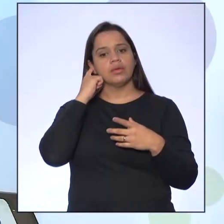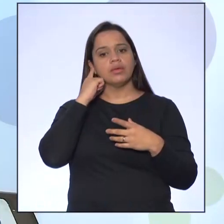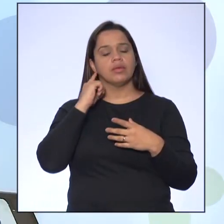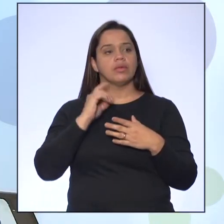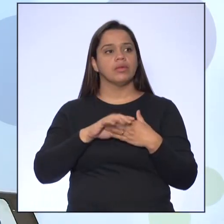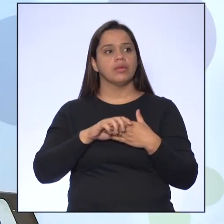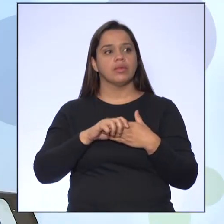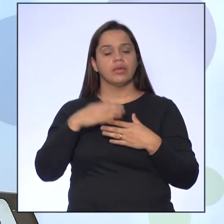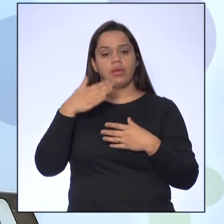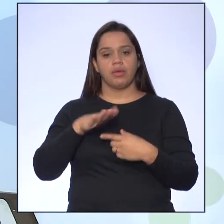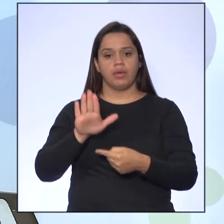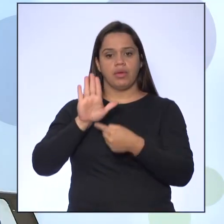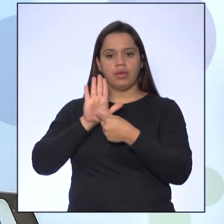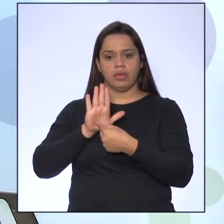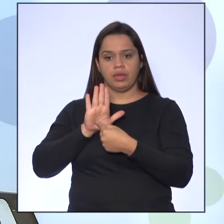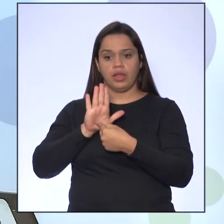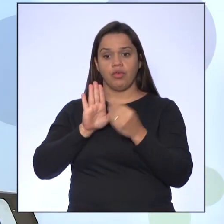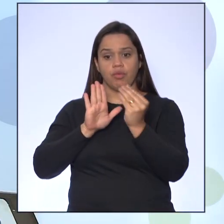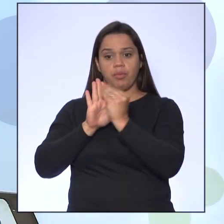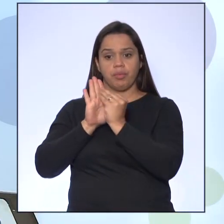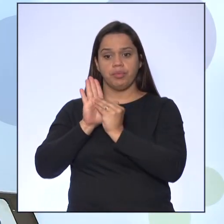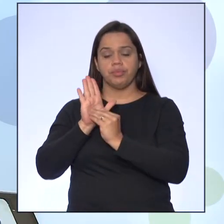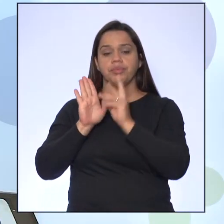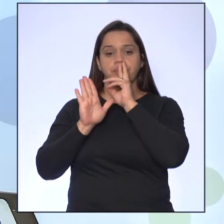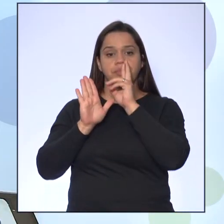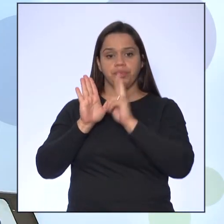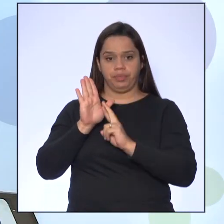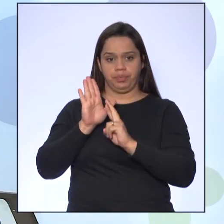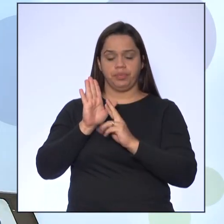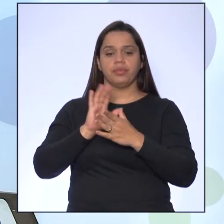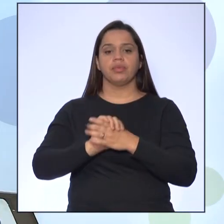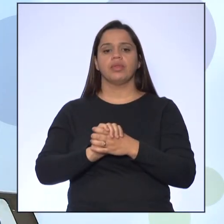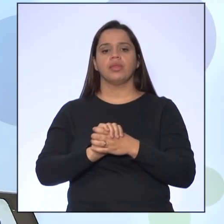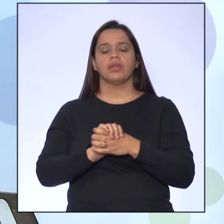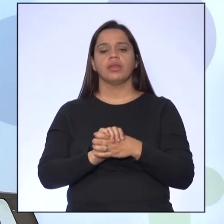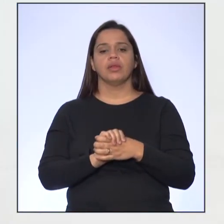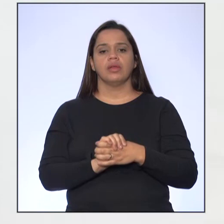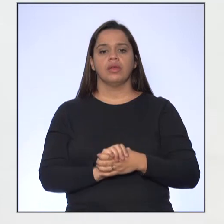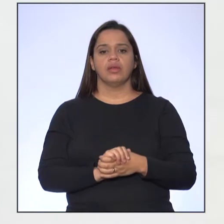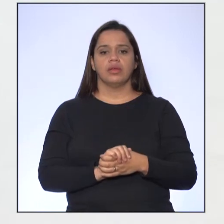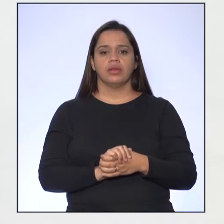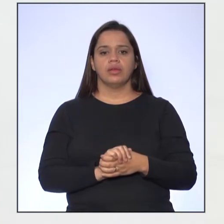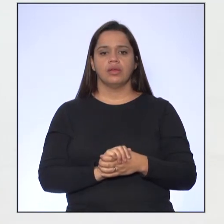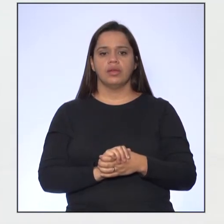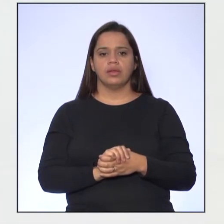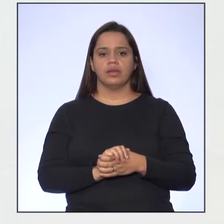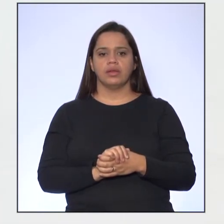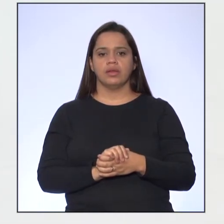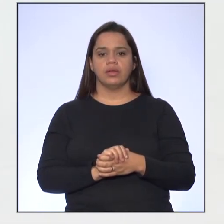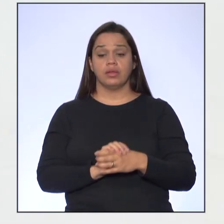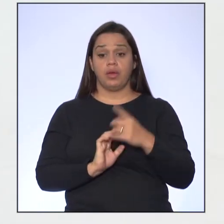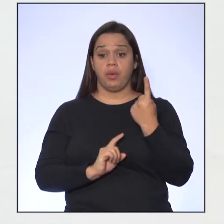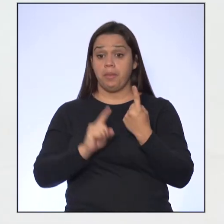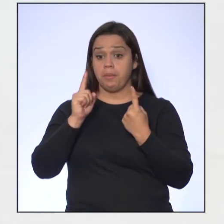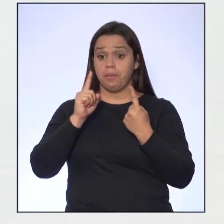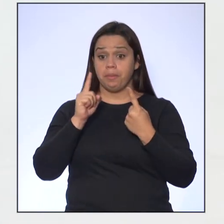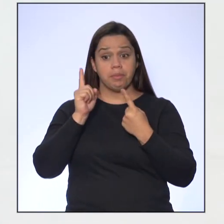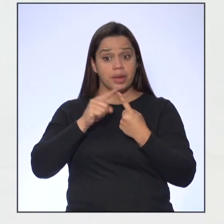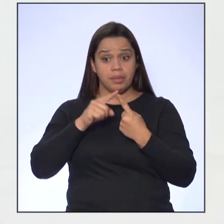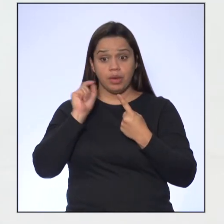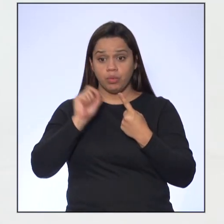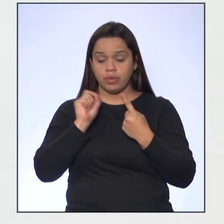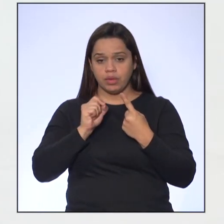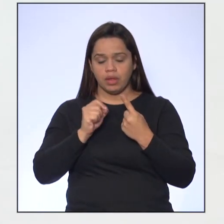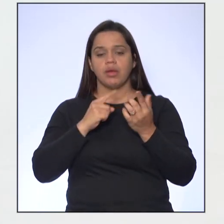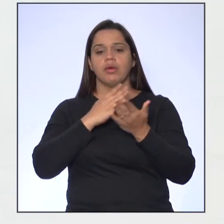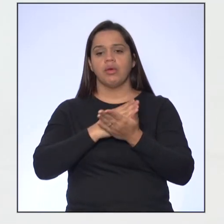para vocês a resposta. Então a resposta está assim. Então a primeira coisa é iniciar um atendimento. Então